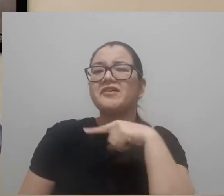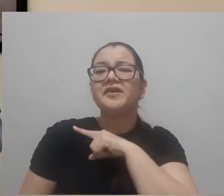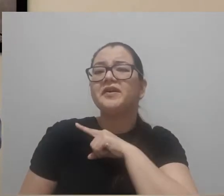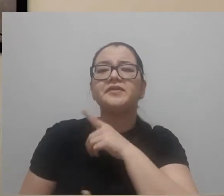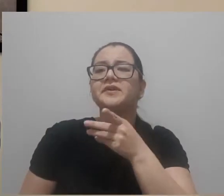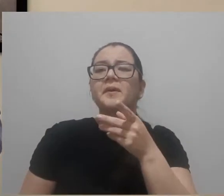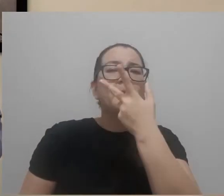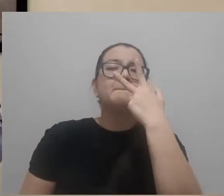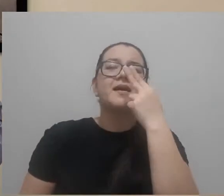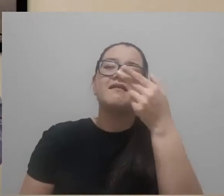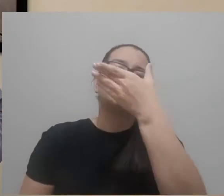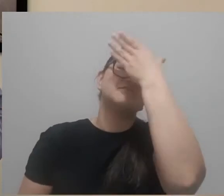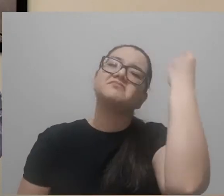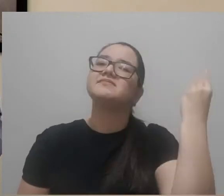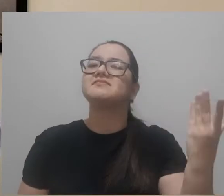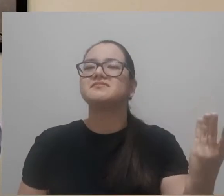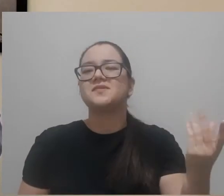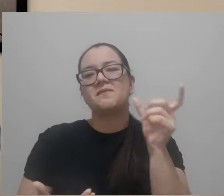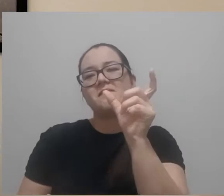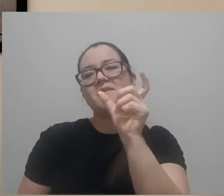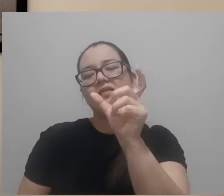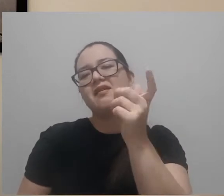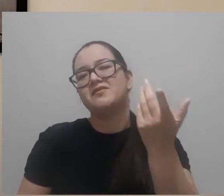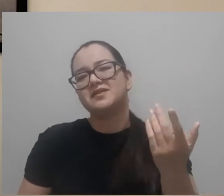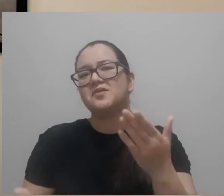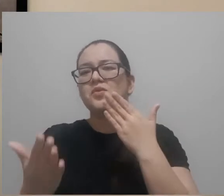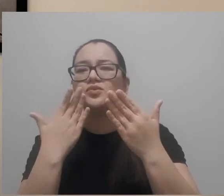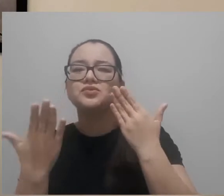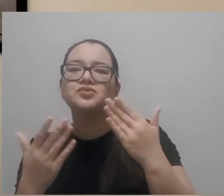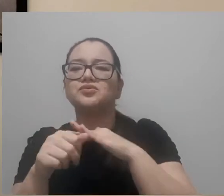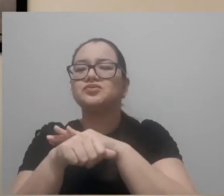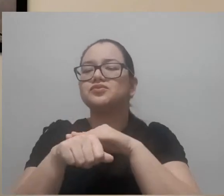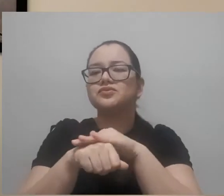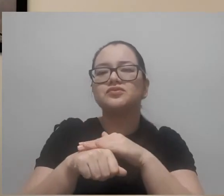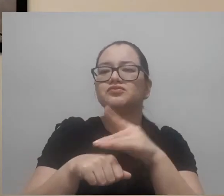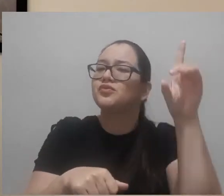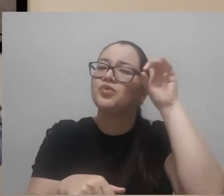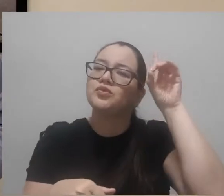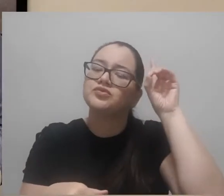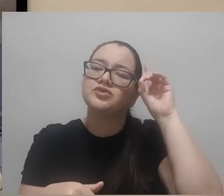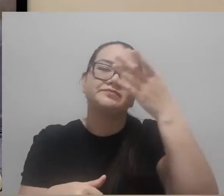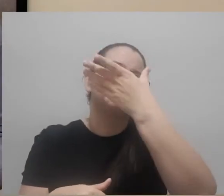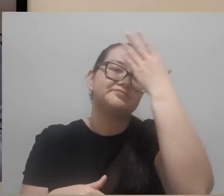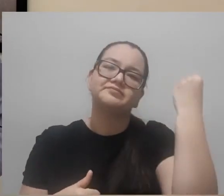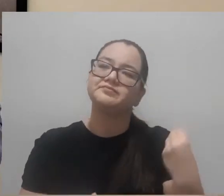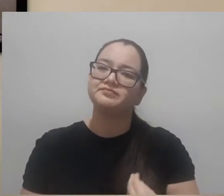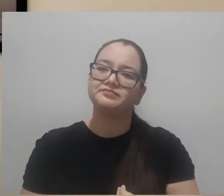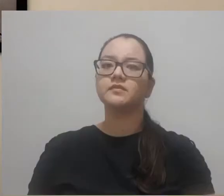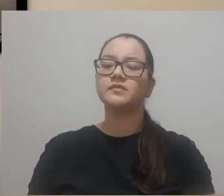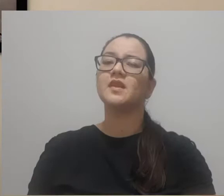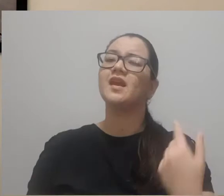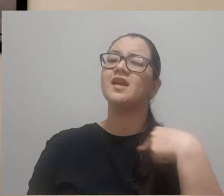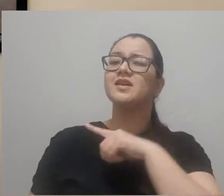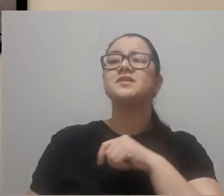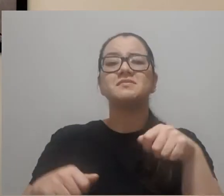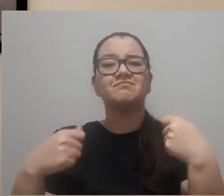nosso dialeto do dia a dia, da nossa conversa diária. Devemos admitir, irmãos, com muita honestidade,